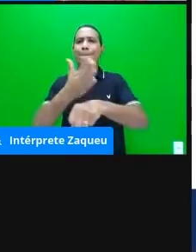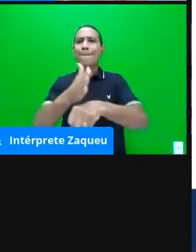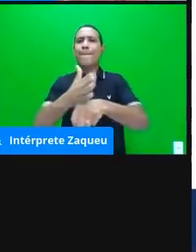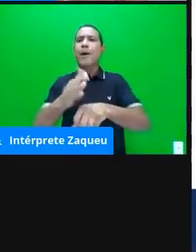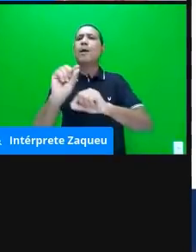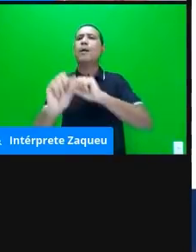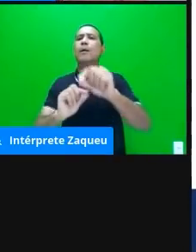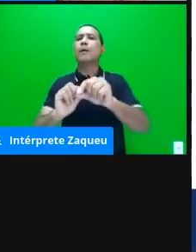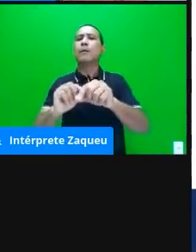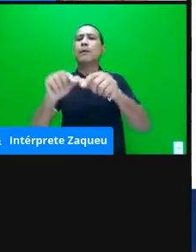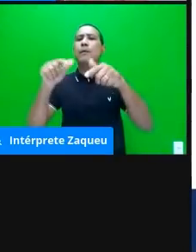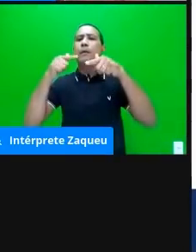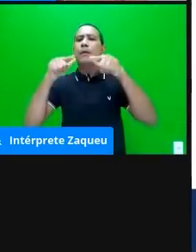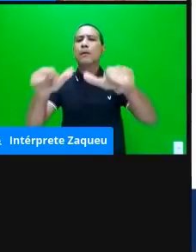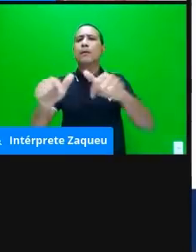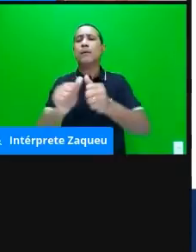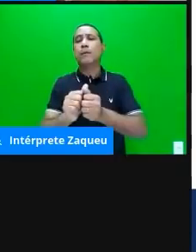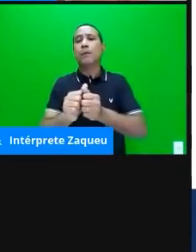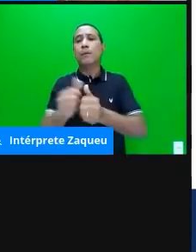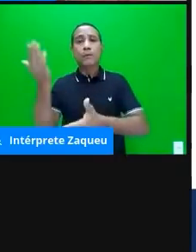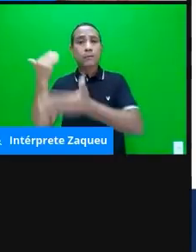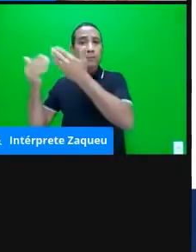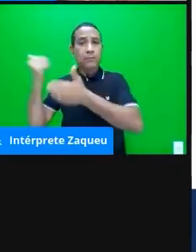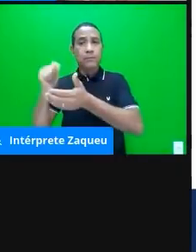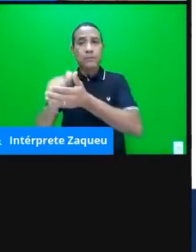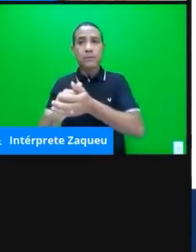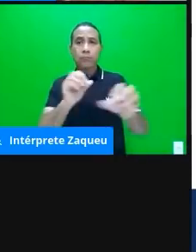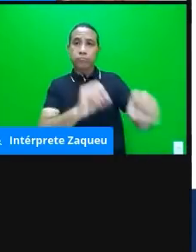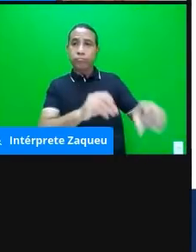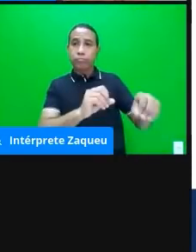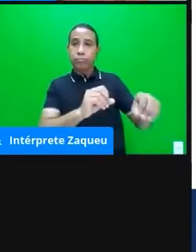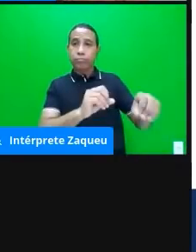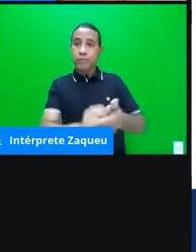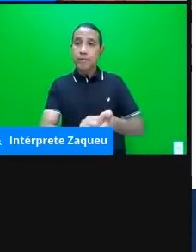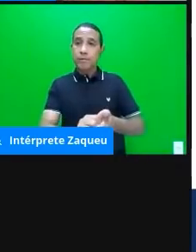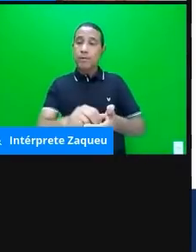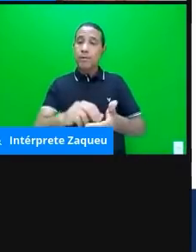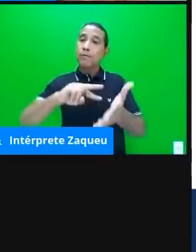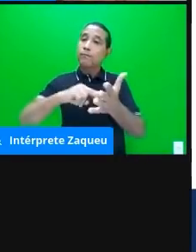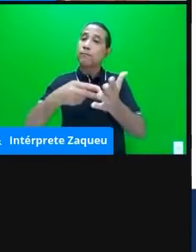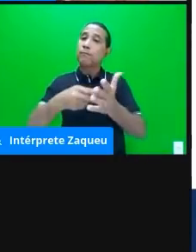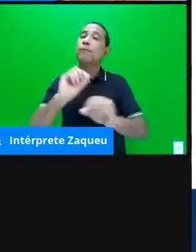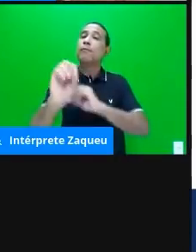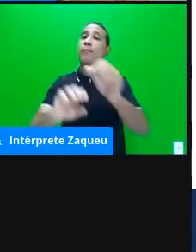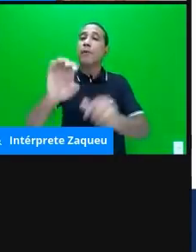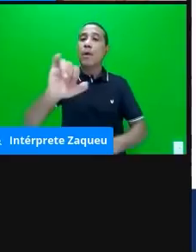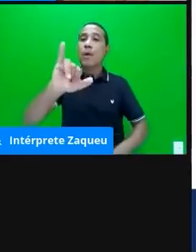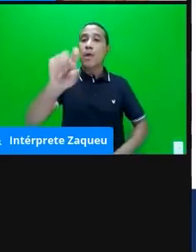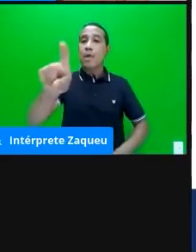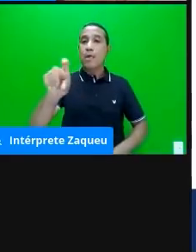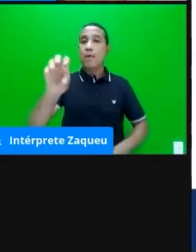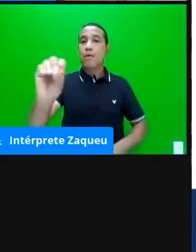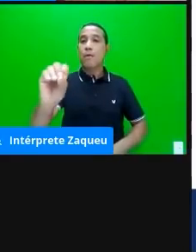já nos parâmetros curriculares, eles tratavam por meio de eixo. Atualmente, nós trabalhamos por meio